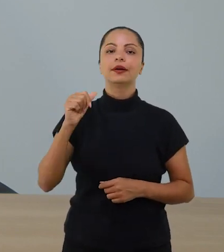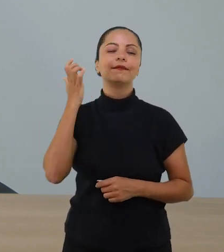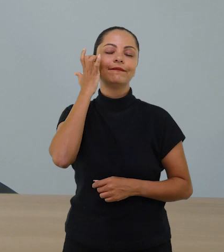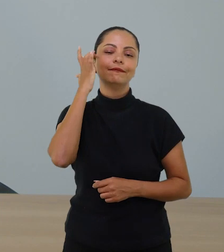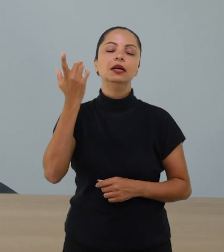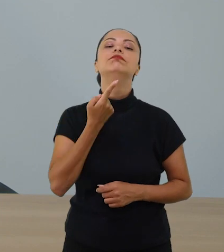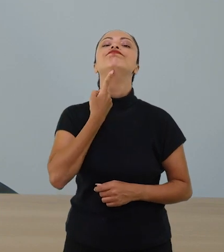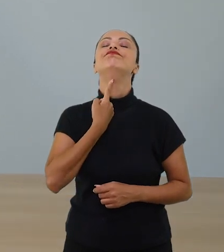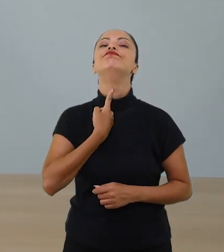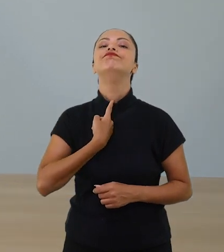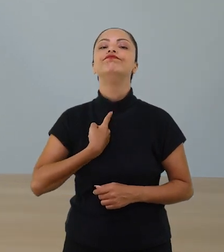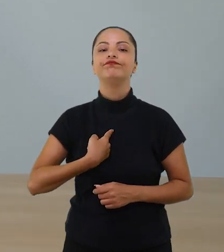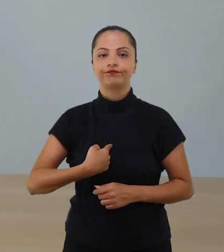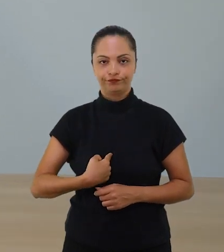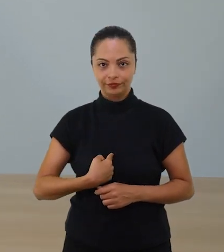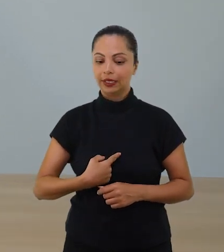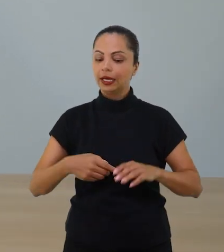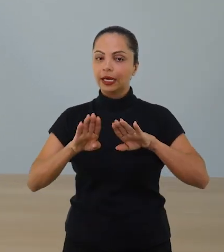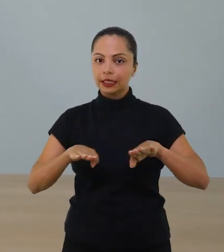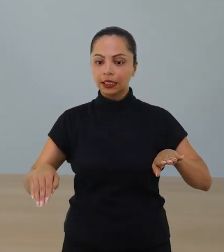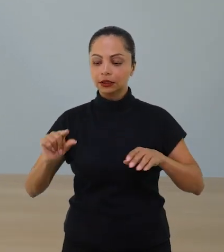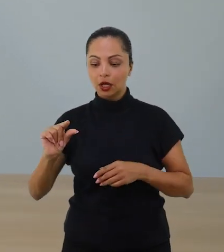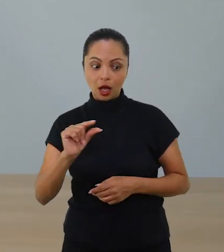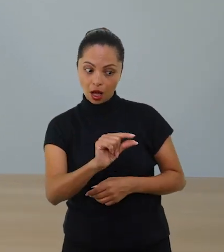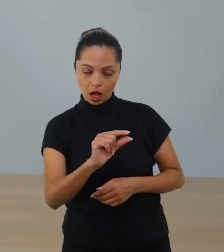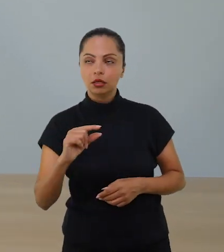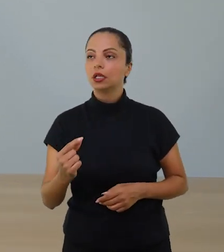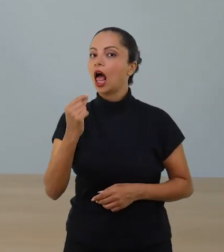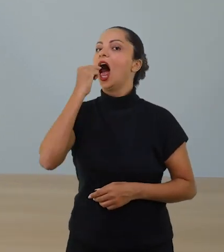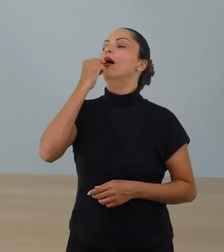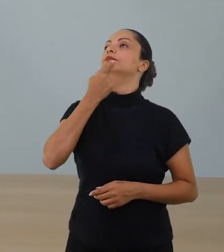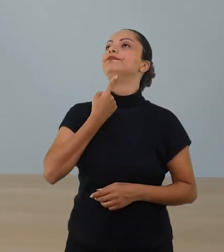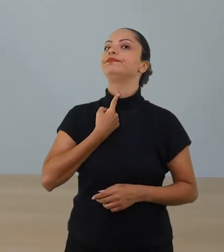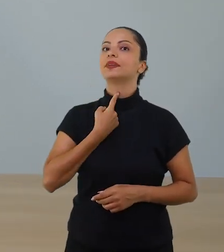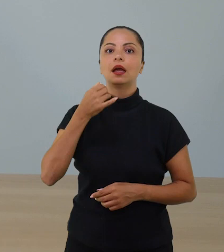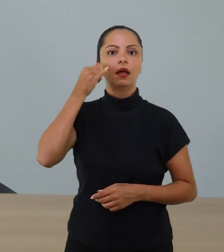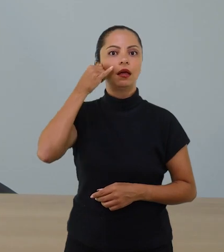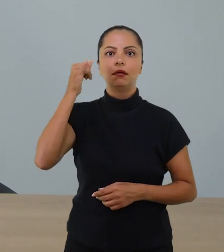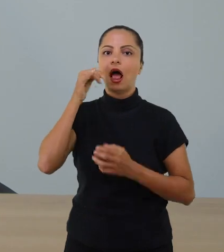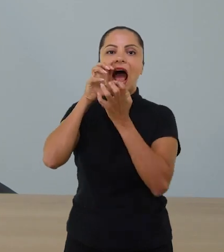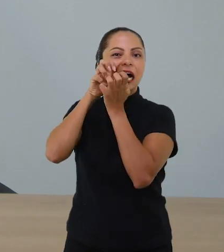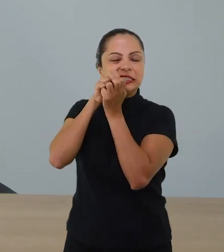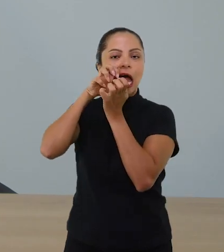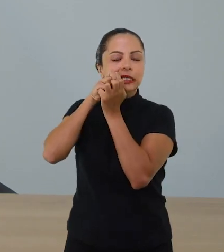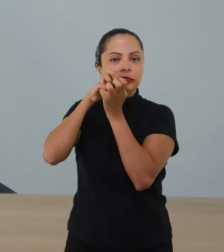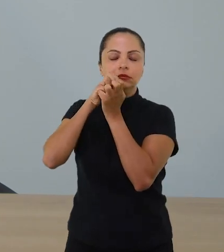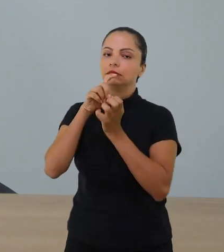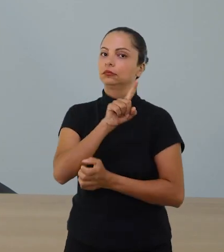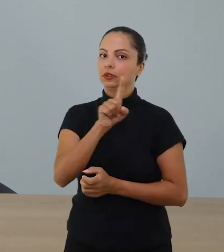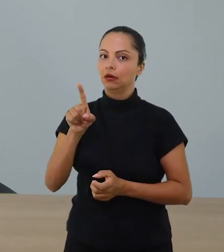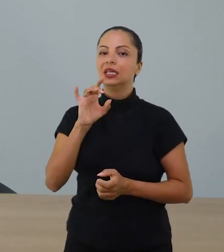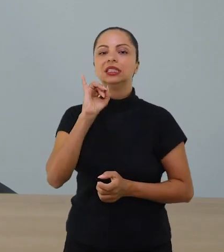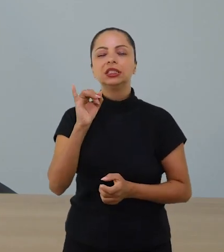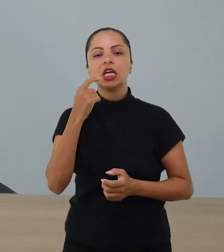engolir sem dificuldade. Oriente a criança a engolir as cápsulas inteiras sem mastigar. Procure o médico caso a